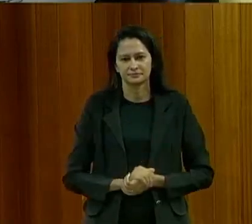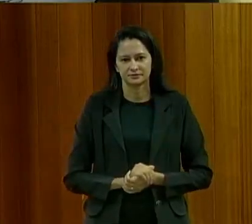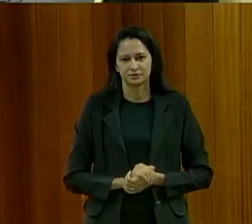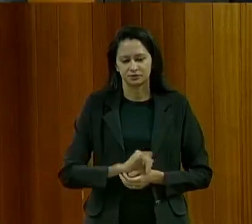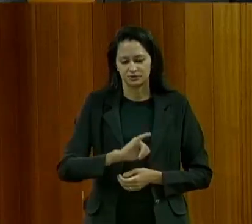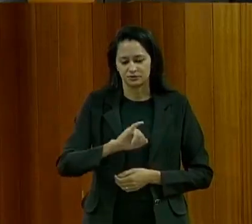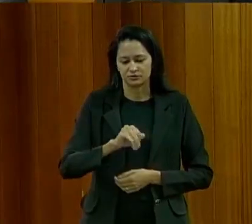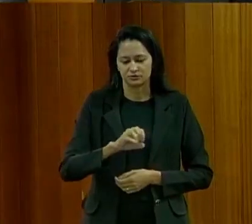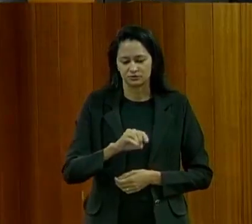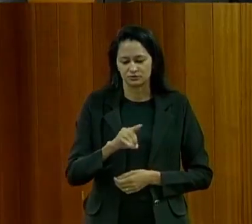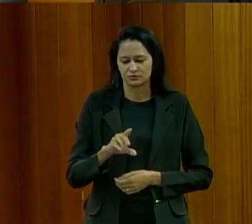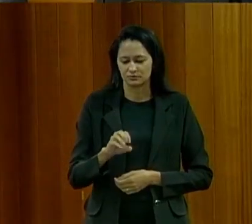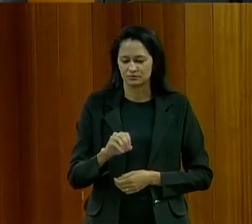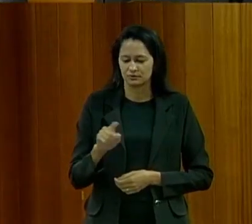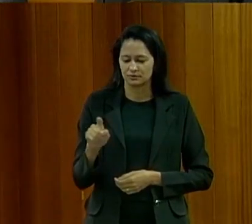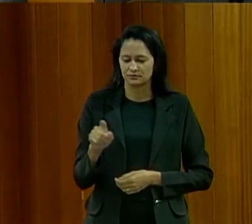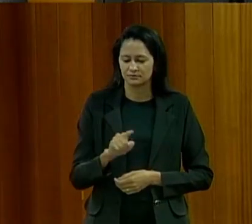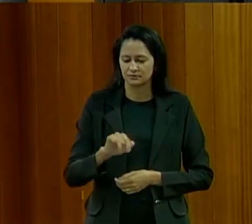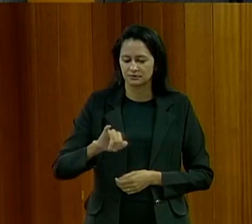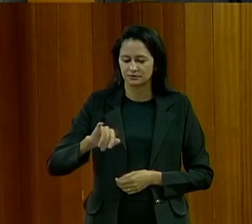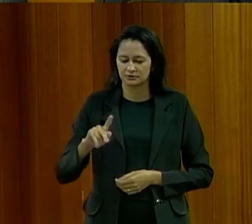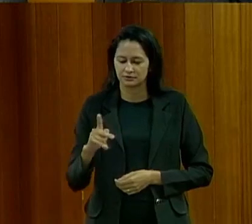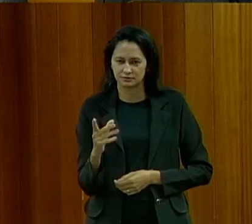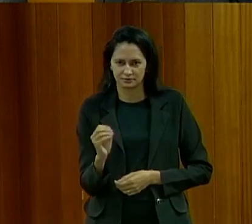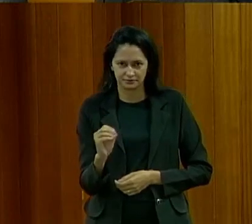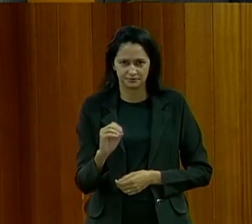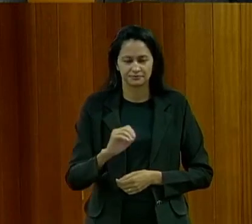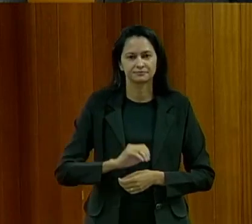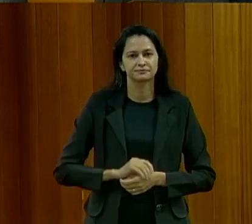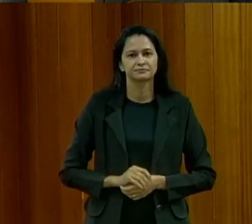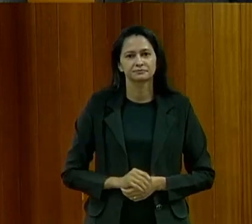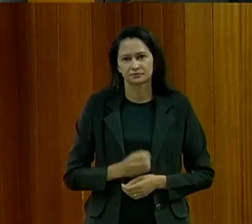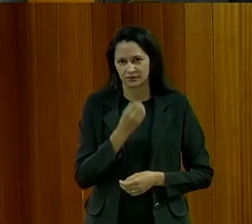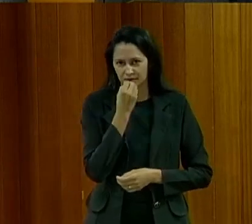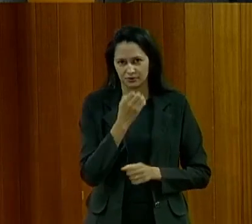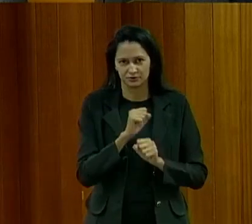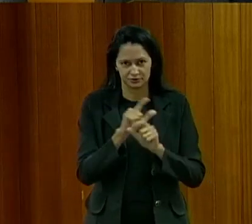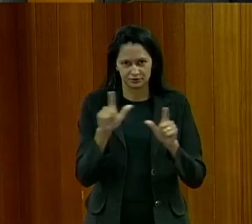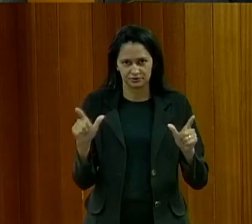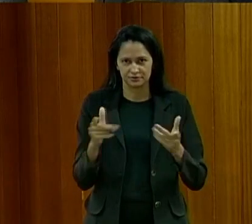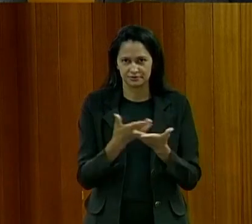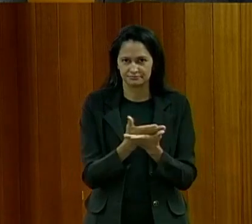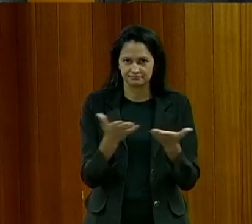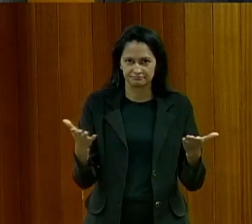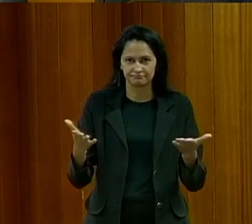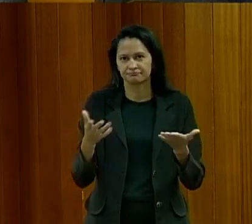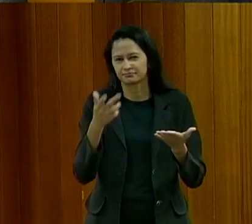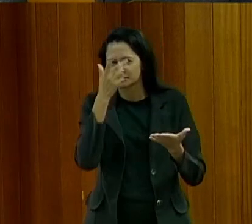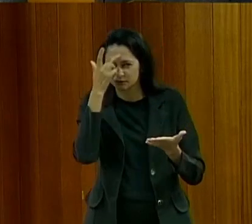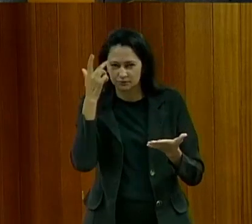vereadores, todos que nos assistem pela TV Câmara, pelas redes sociais. Senhor presidente, estou apresentando